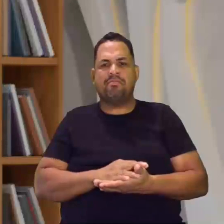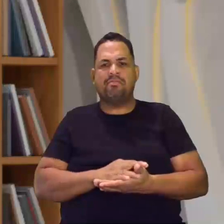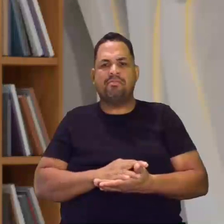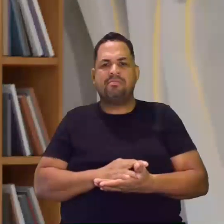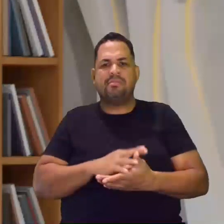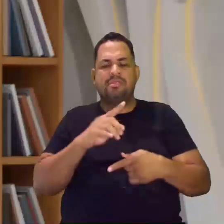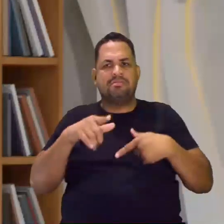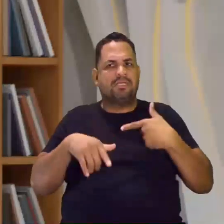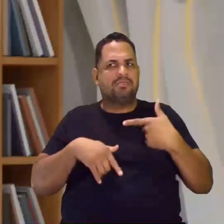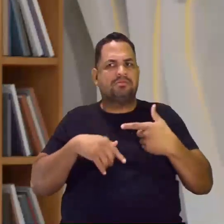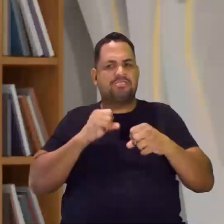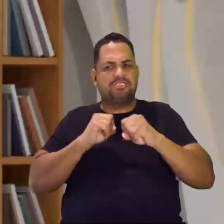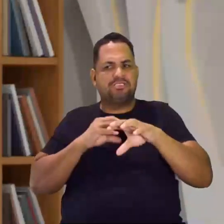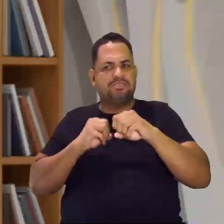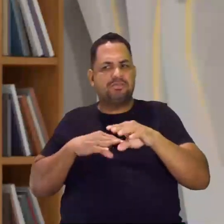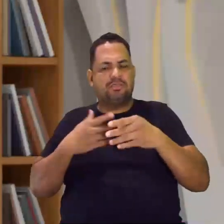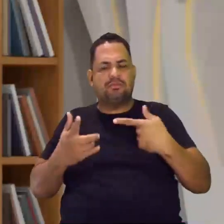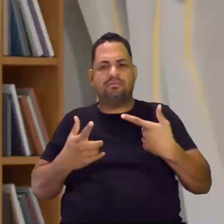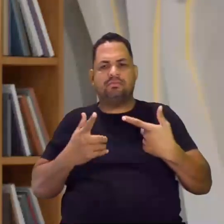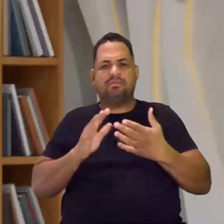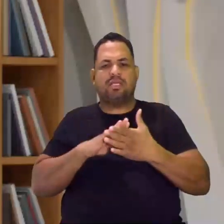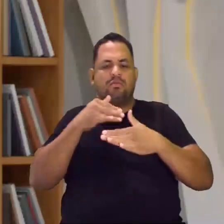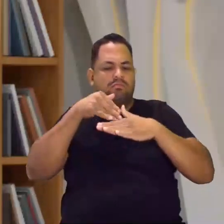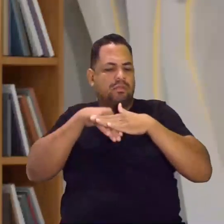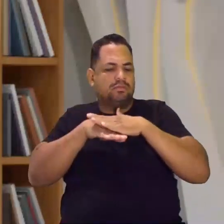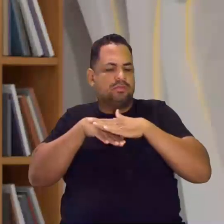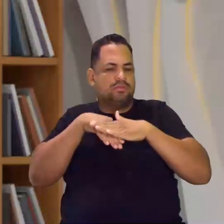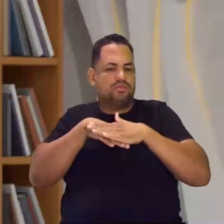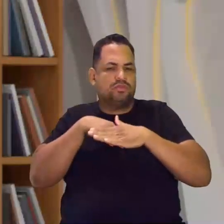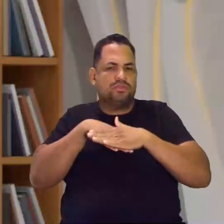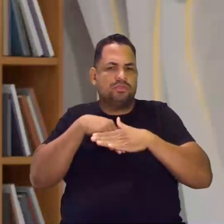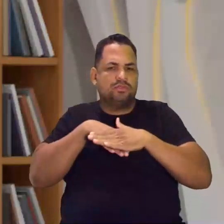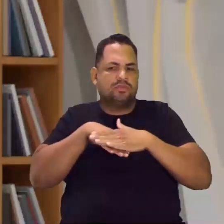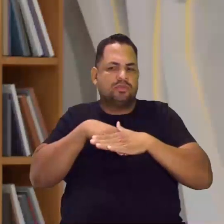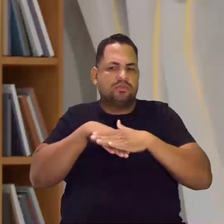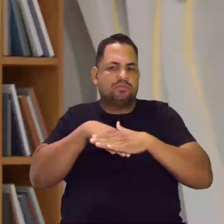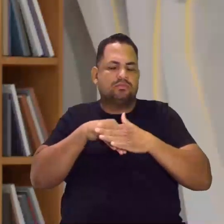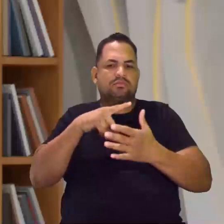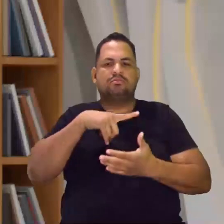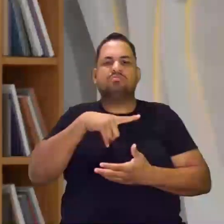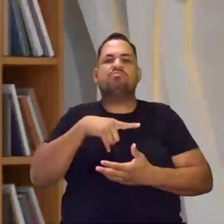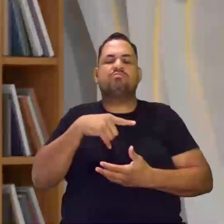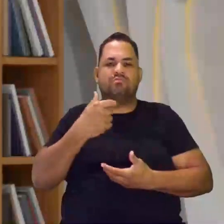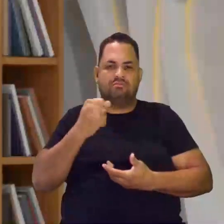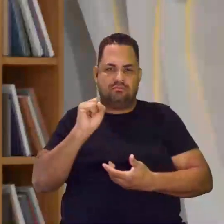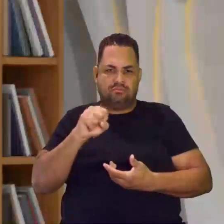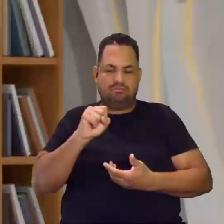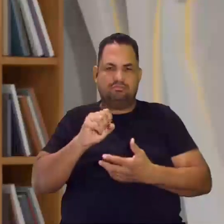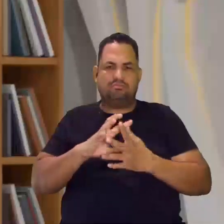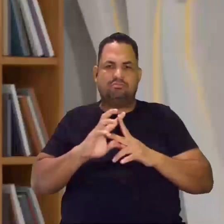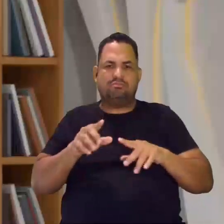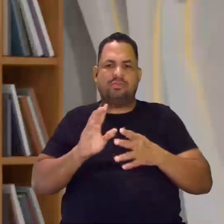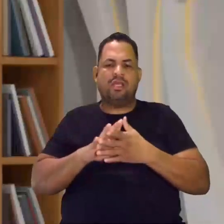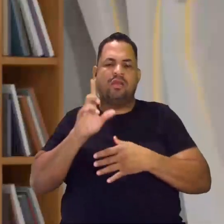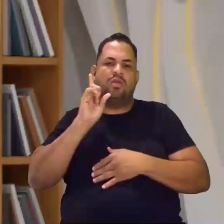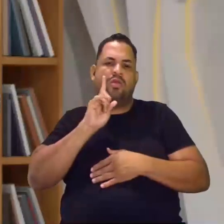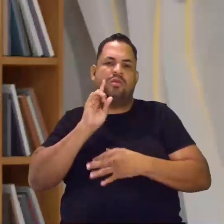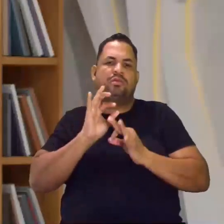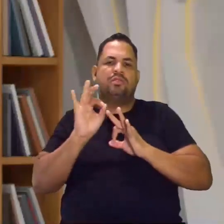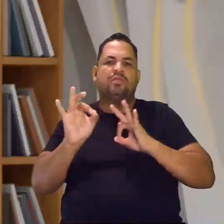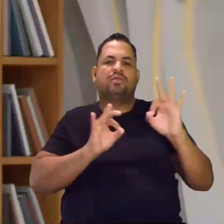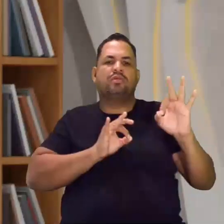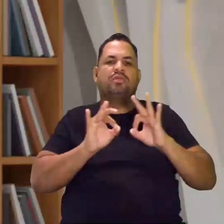nessa reprodução, né? E é velado. É velado. Existe demais, mas é velado. Nos Estados Unidos, ele